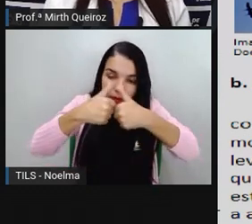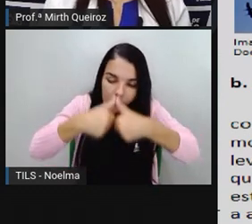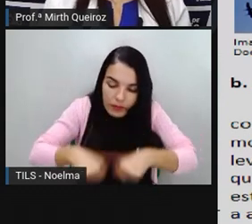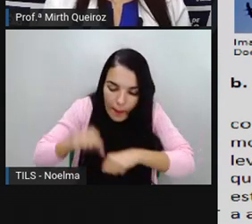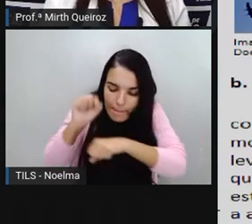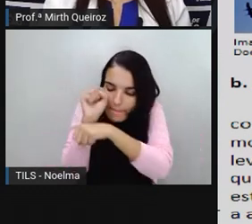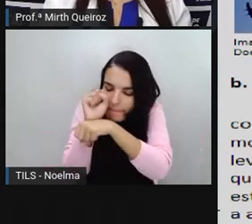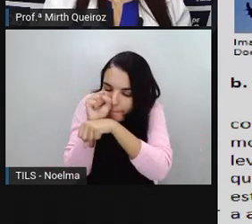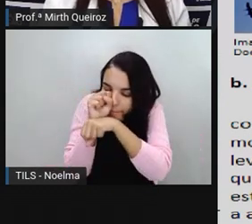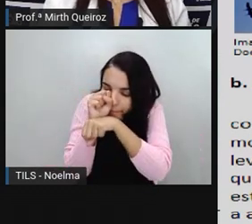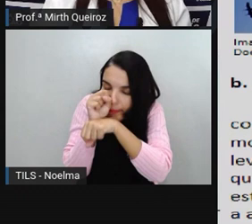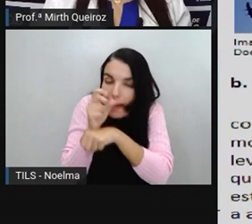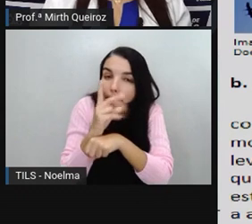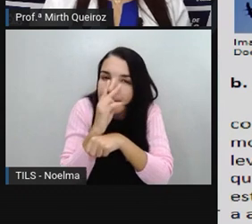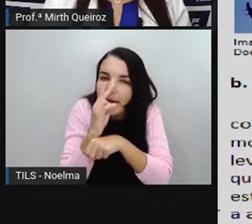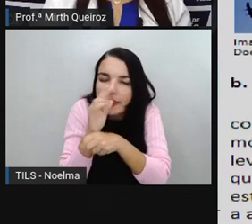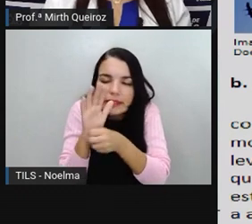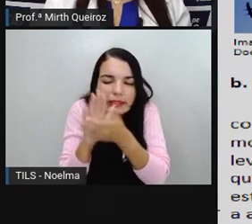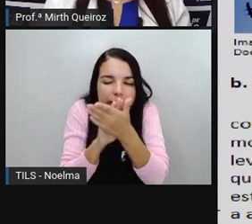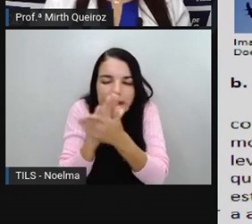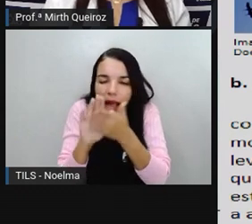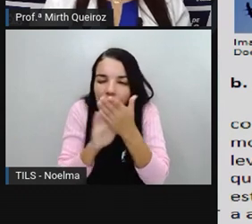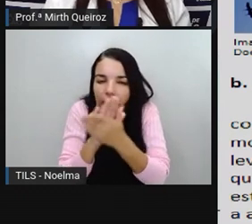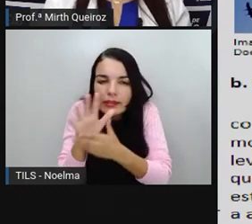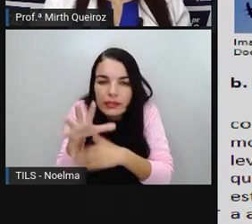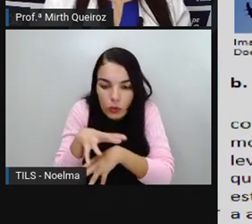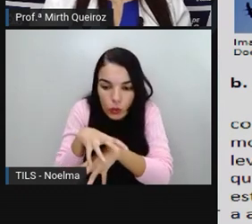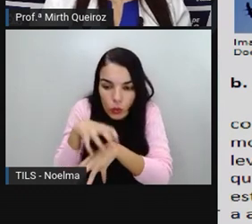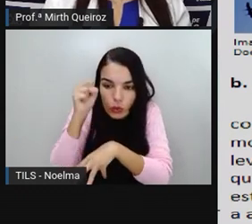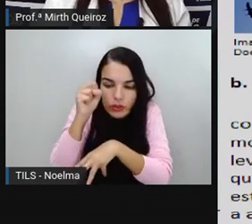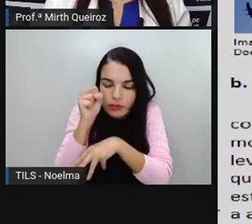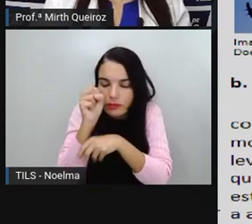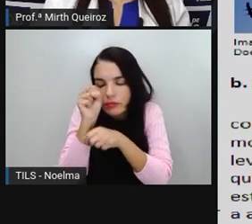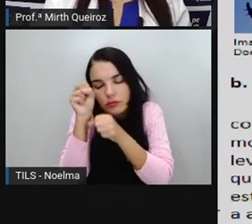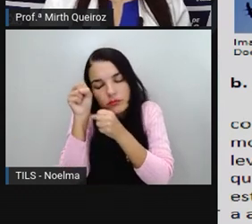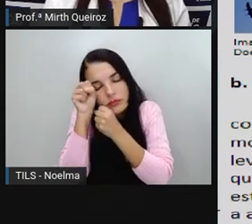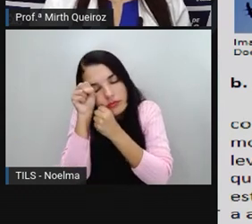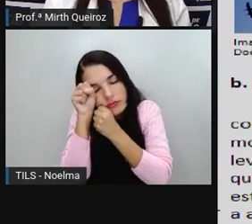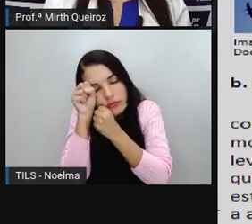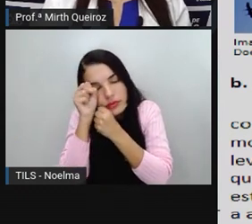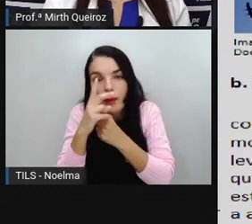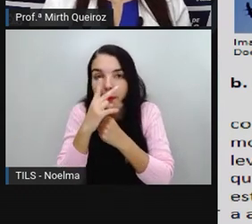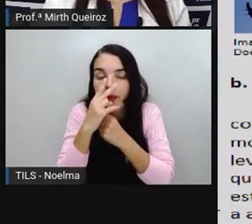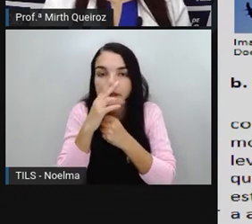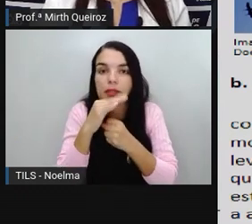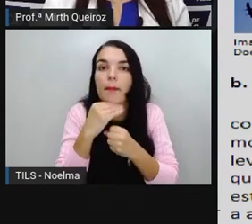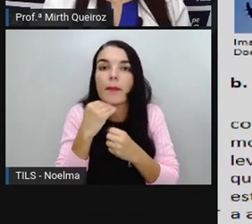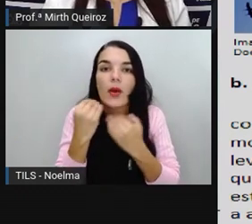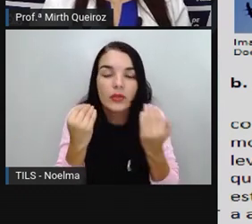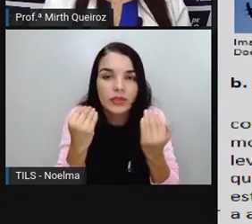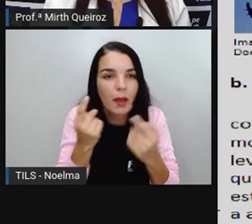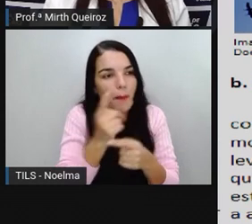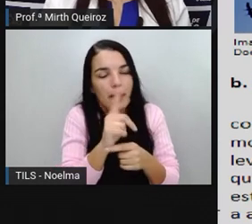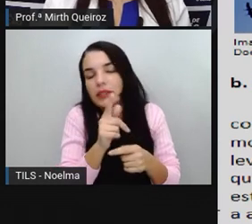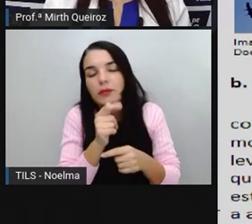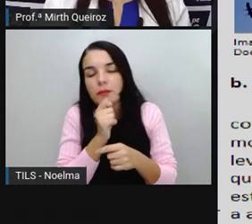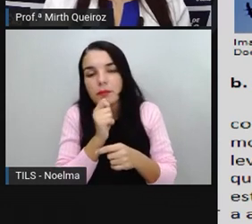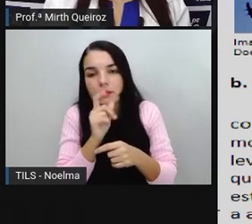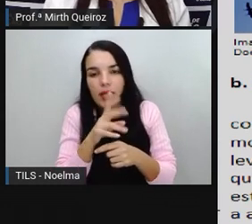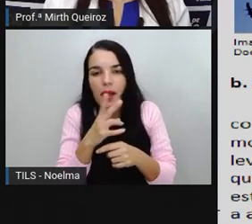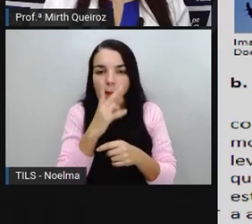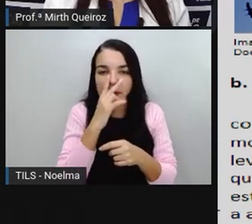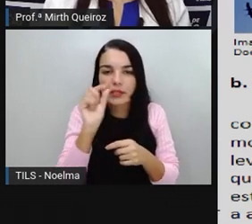elas parecem estarem suspensas, né? Dando ao corpo aparência de morte, que é o caso aí do